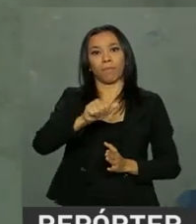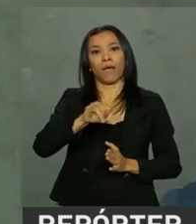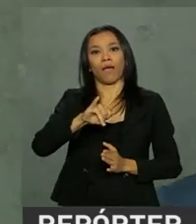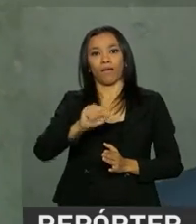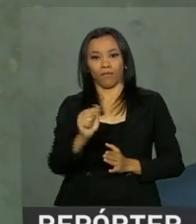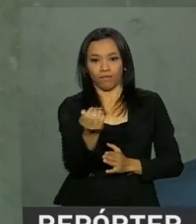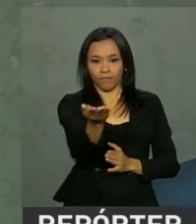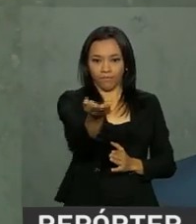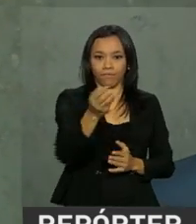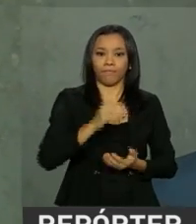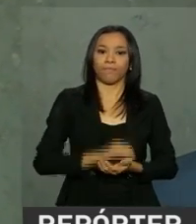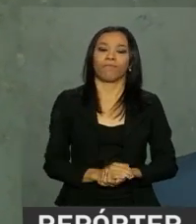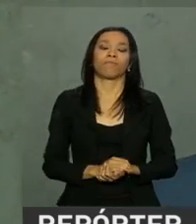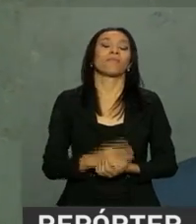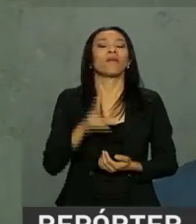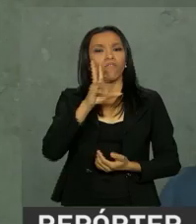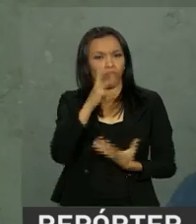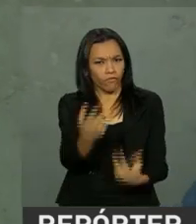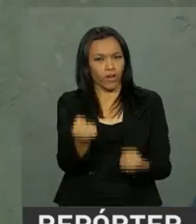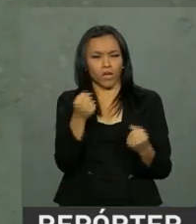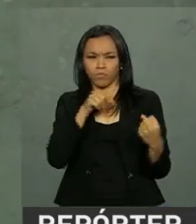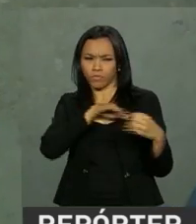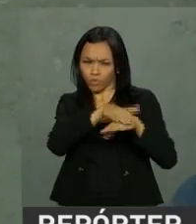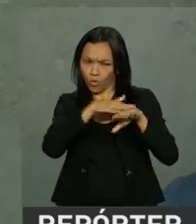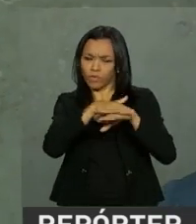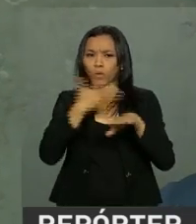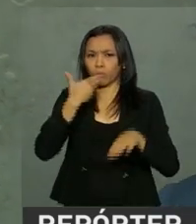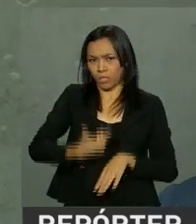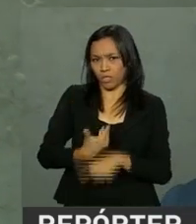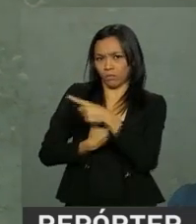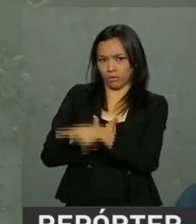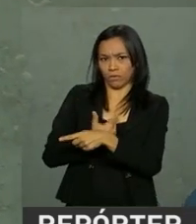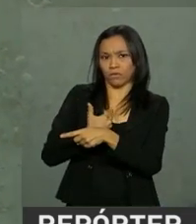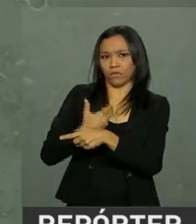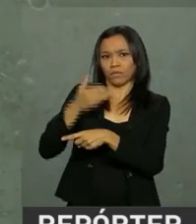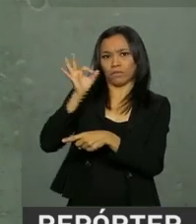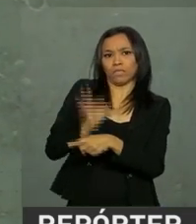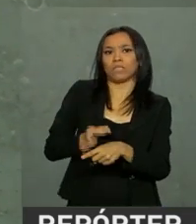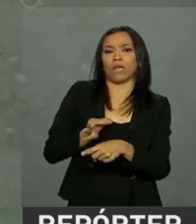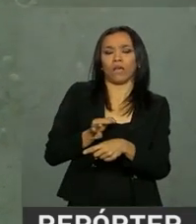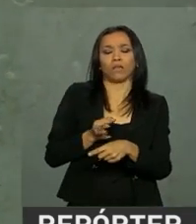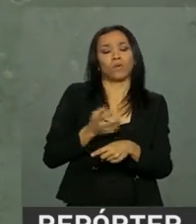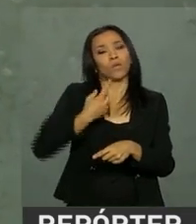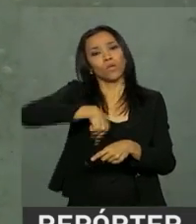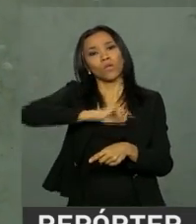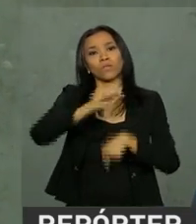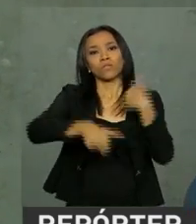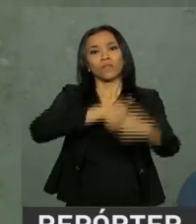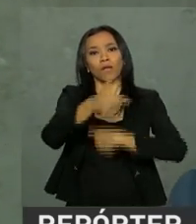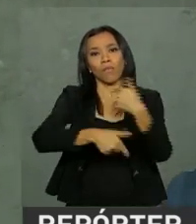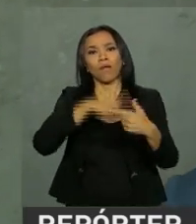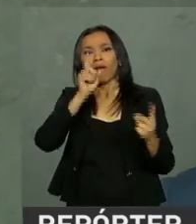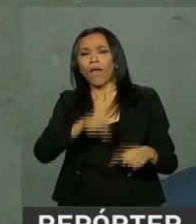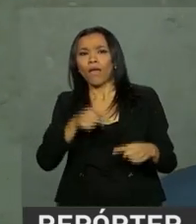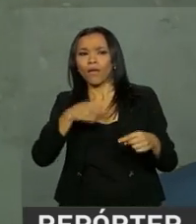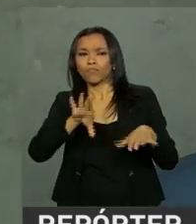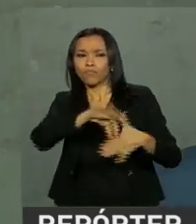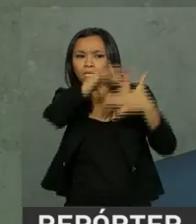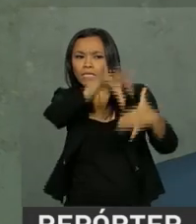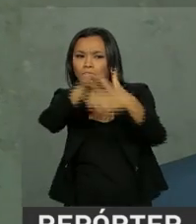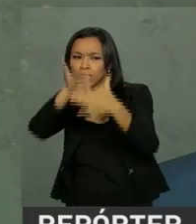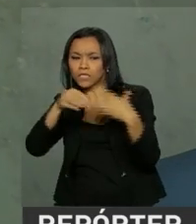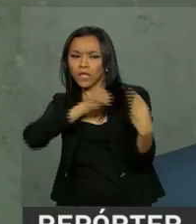Nós vamos discutir com os líderes, acho que é um pleito correto. E o nosso trabalho é o convencimento com os líderes,